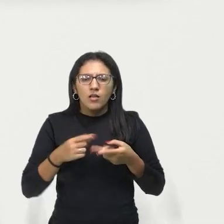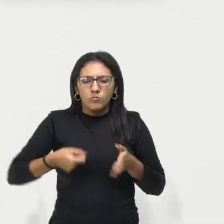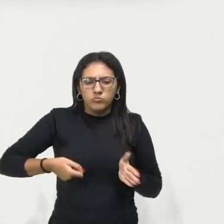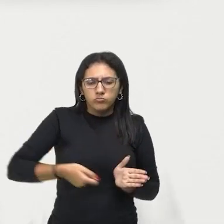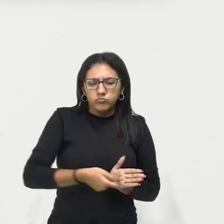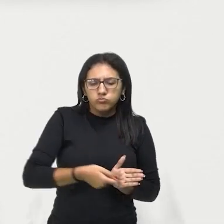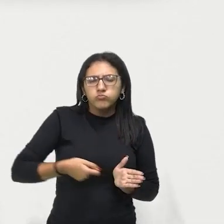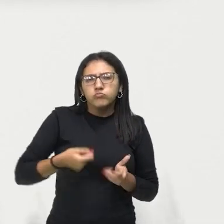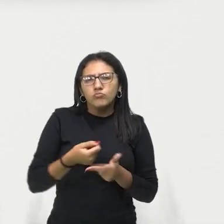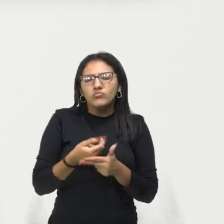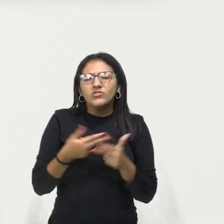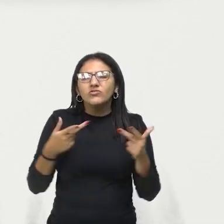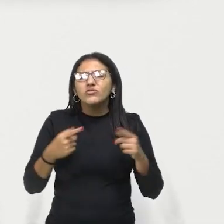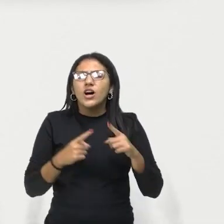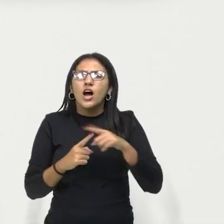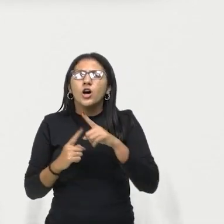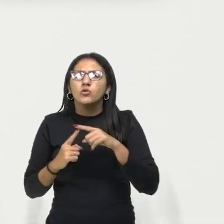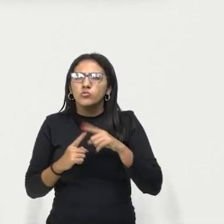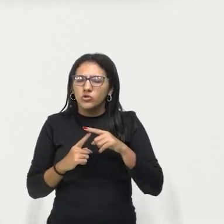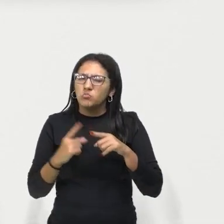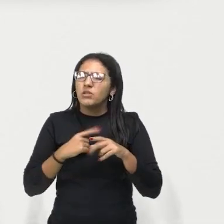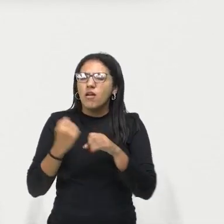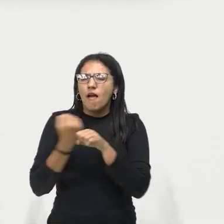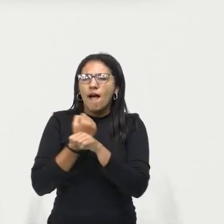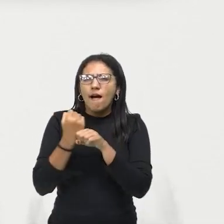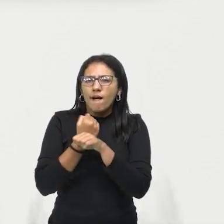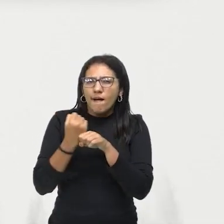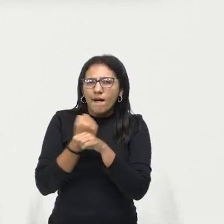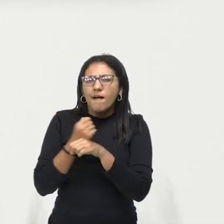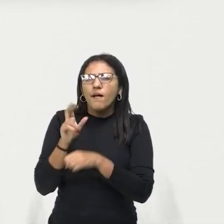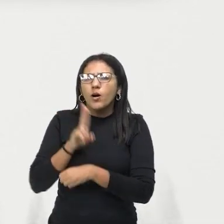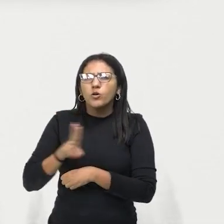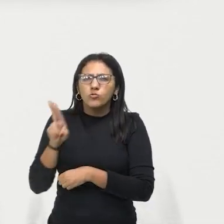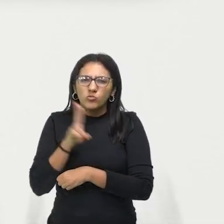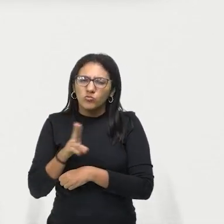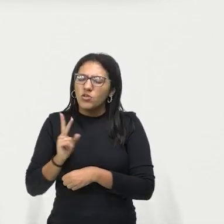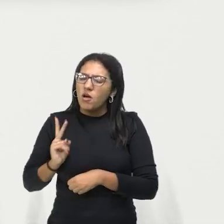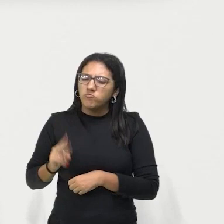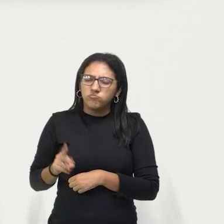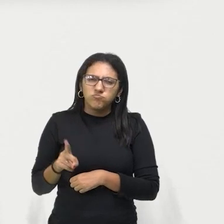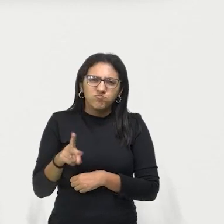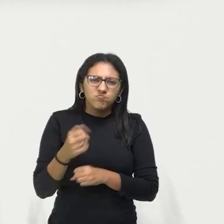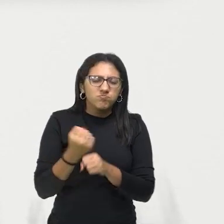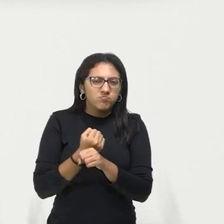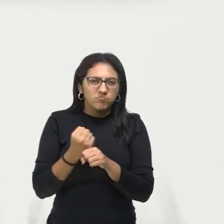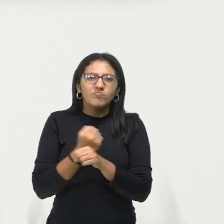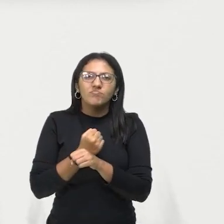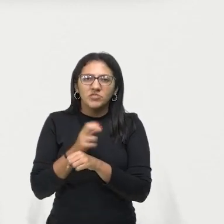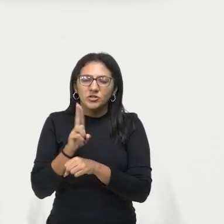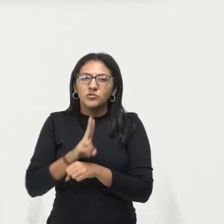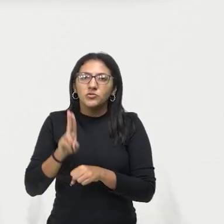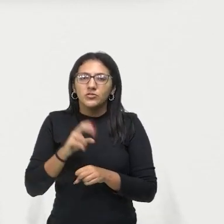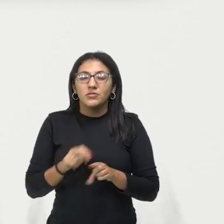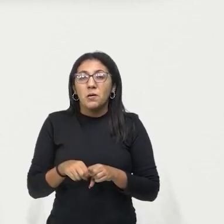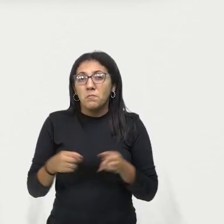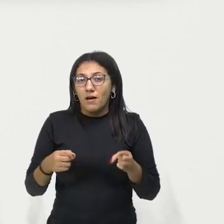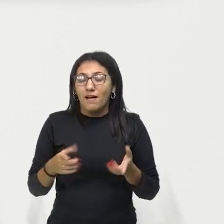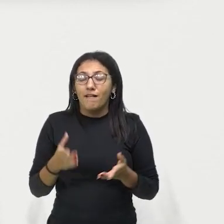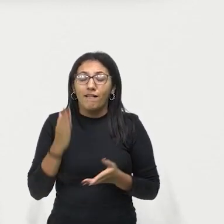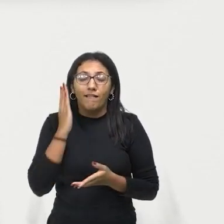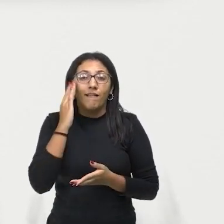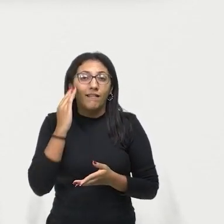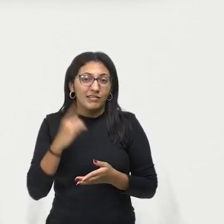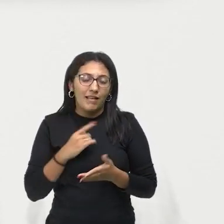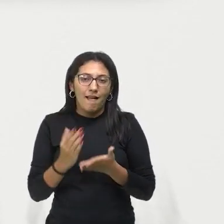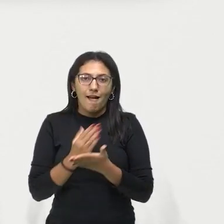cafeteira, é micro-ondas, é aspirador de pó. A ideia é que eles sejam produtos duráveis, tá?